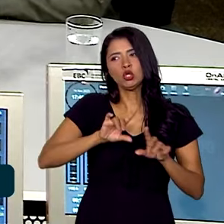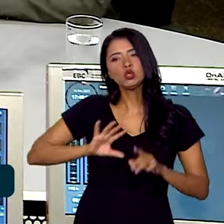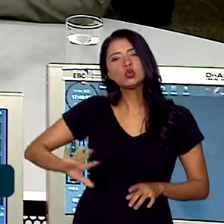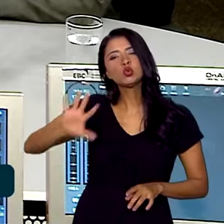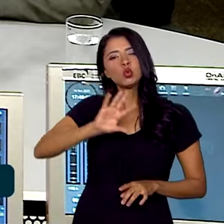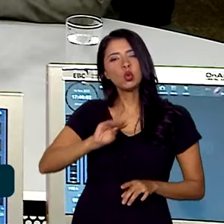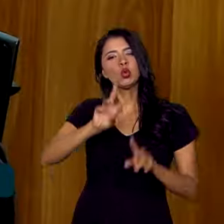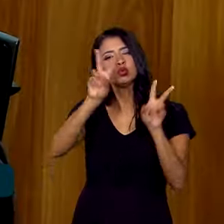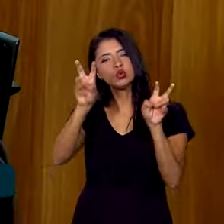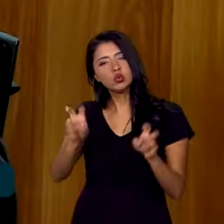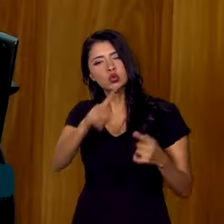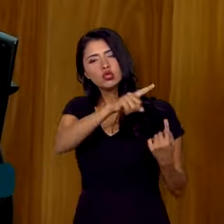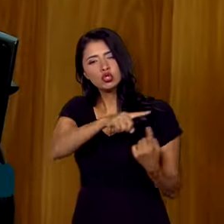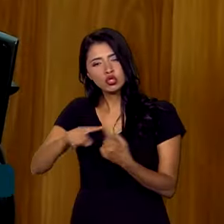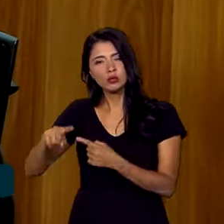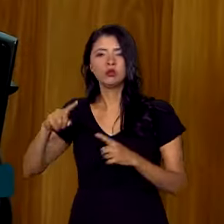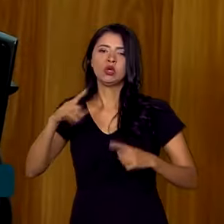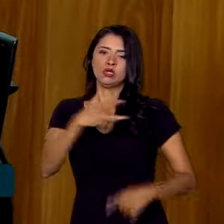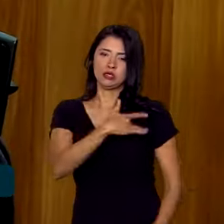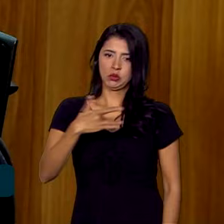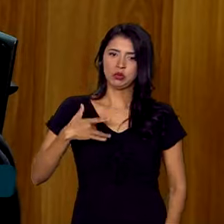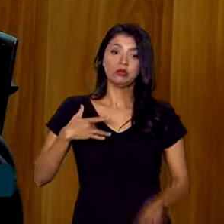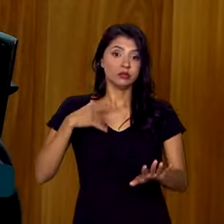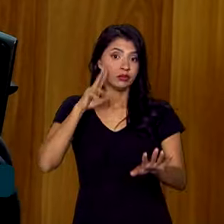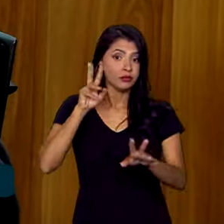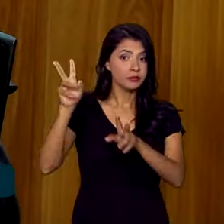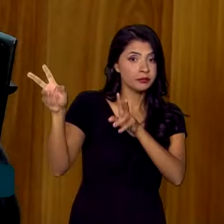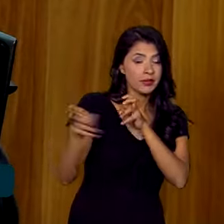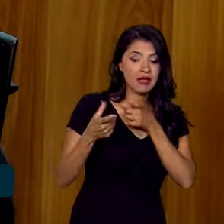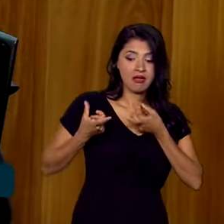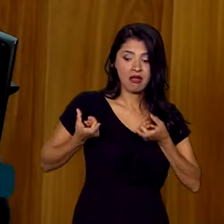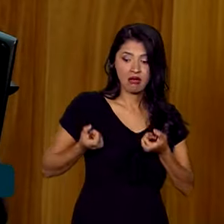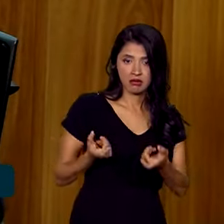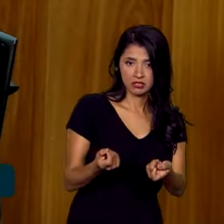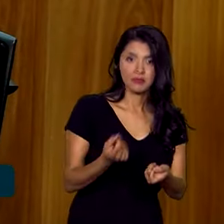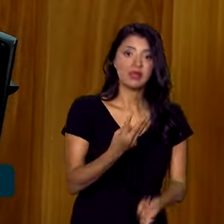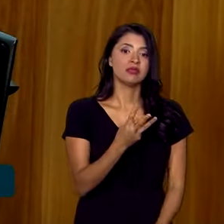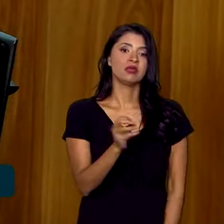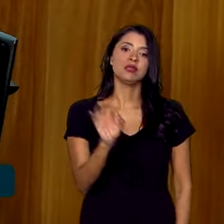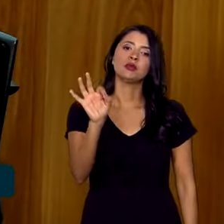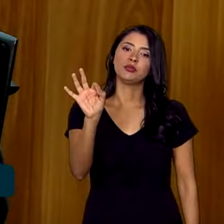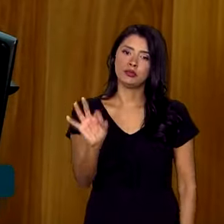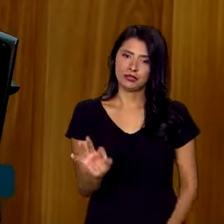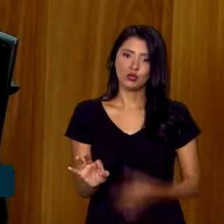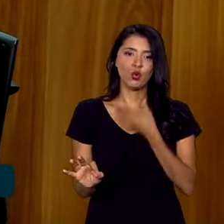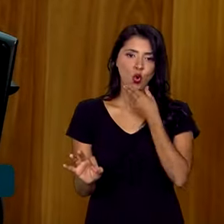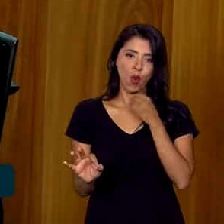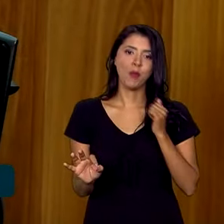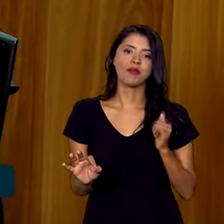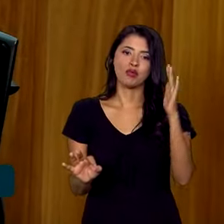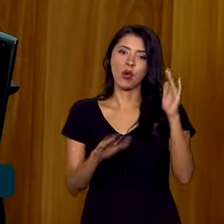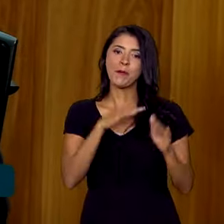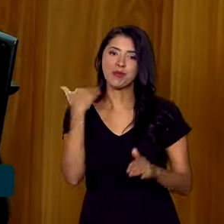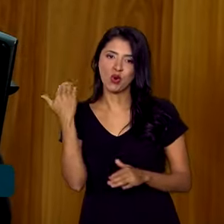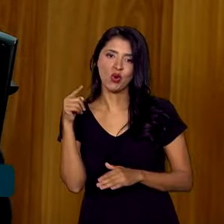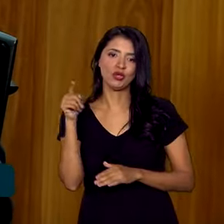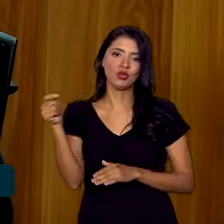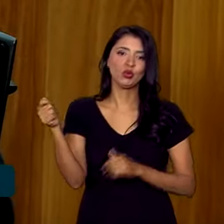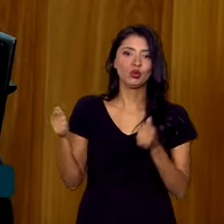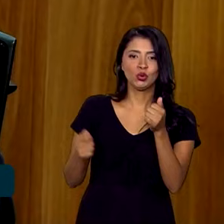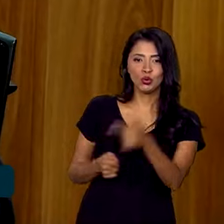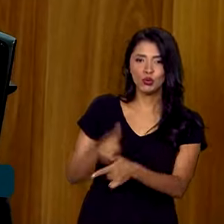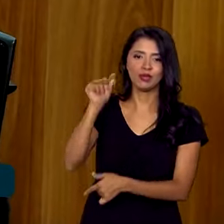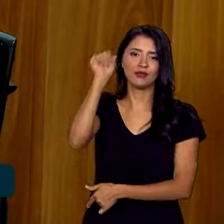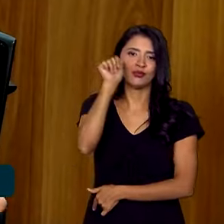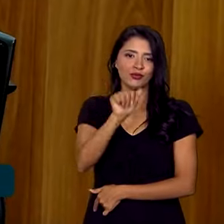olhar o todos os cânceres né os homens morrem 30% a mais do que as mulheres por neoplasias então é